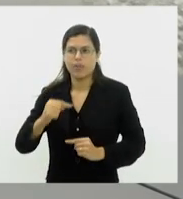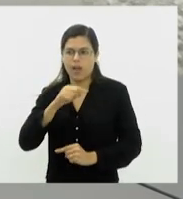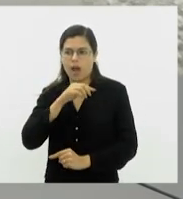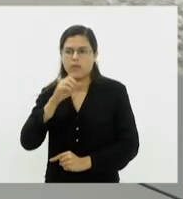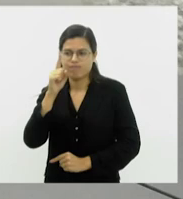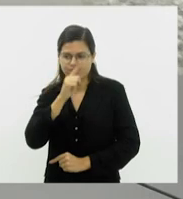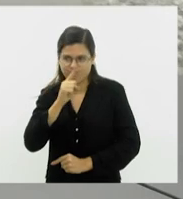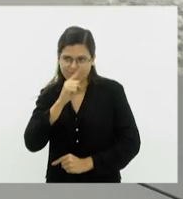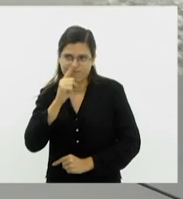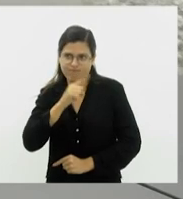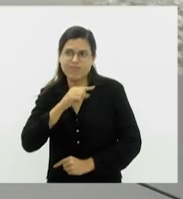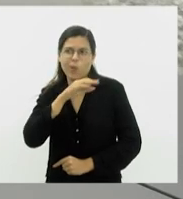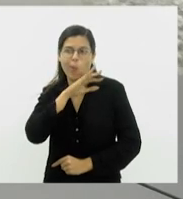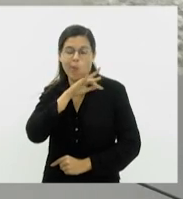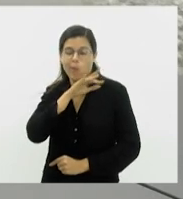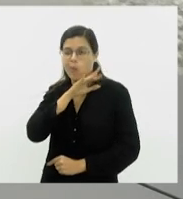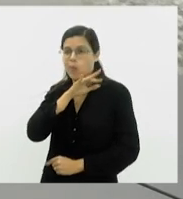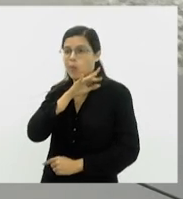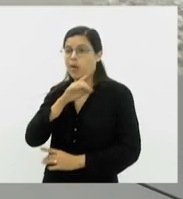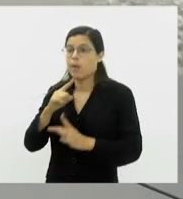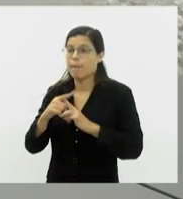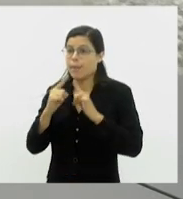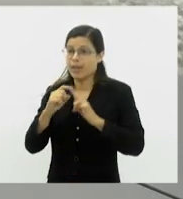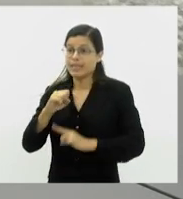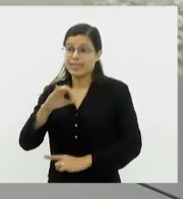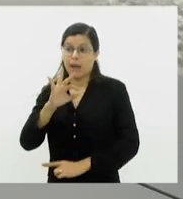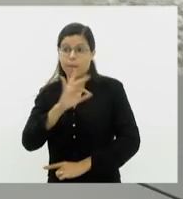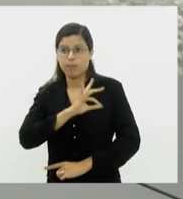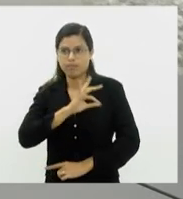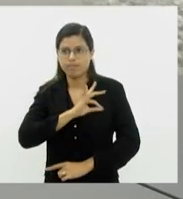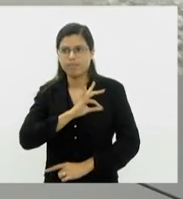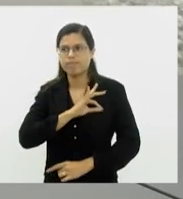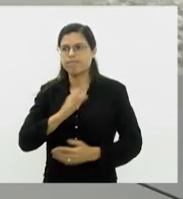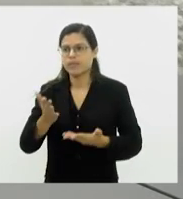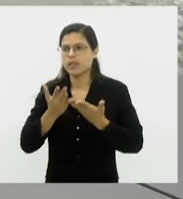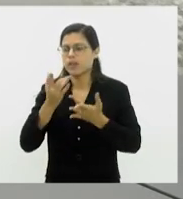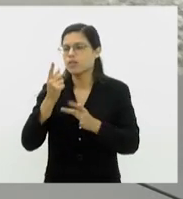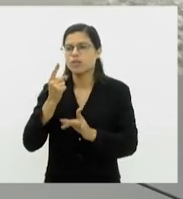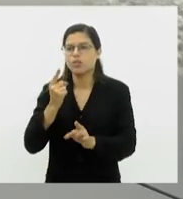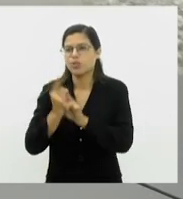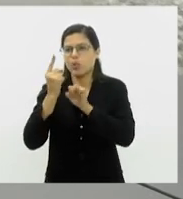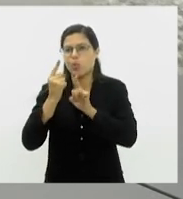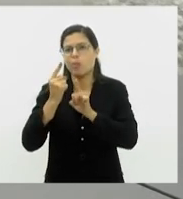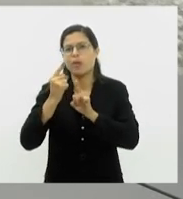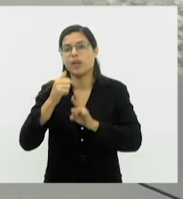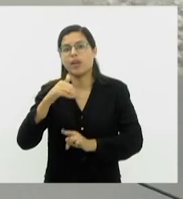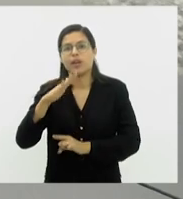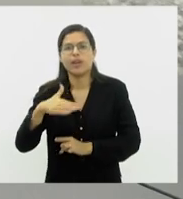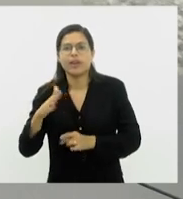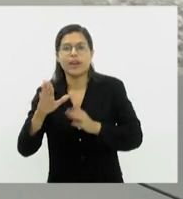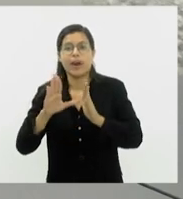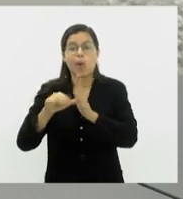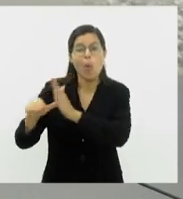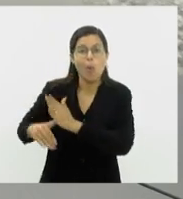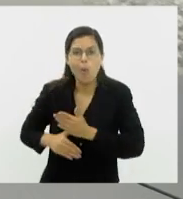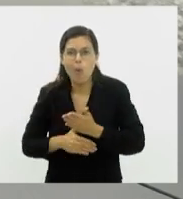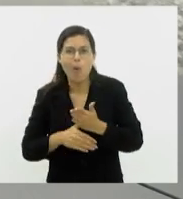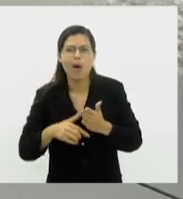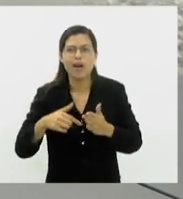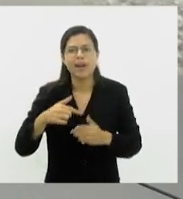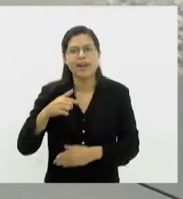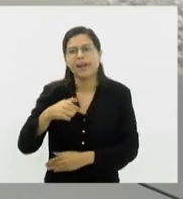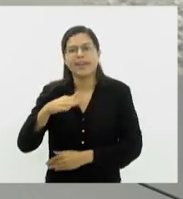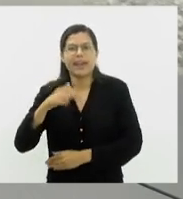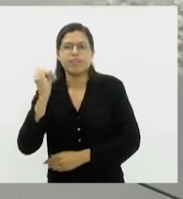consideração que se a polícia realmente quiser descobrir quem roubou quem fez Quem matou vai fazer é que hoje nós temos uma